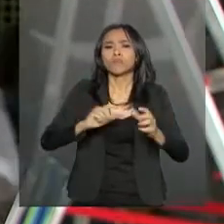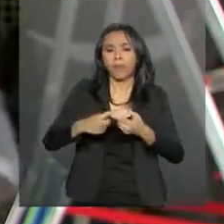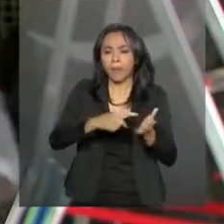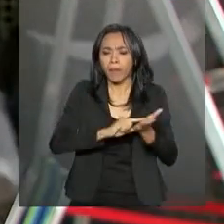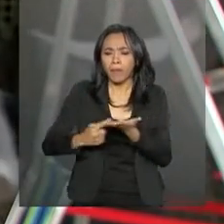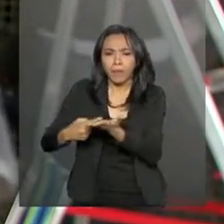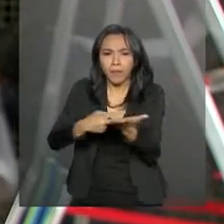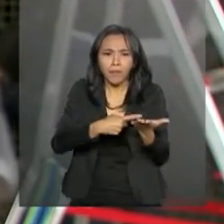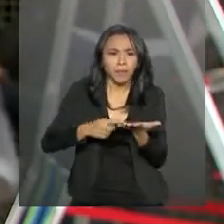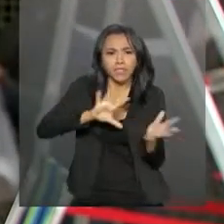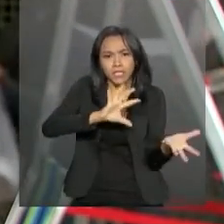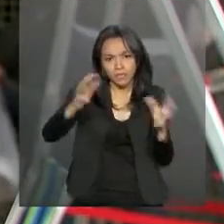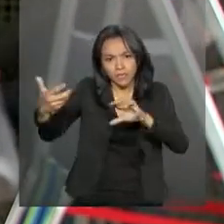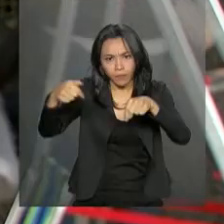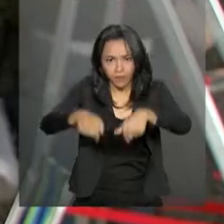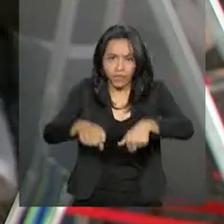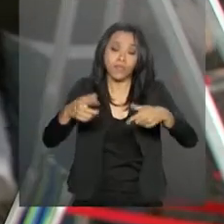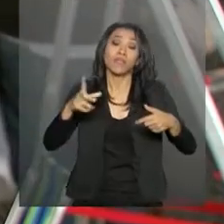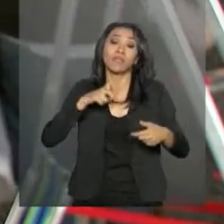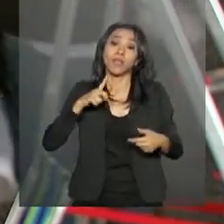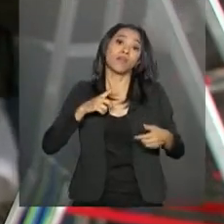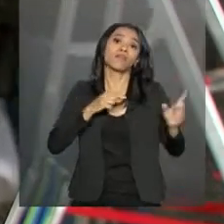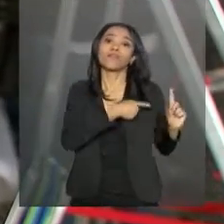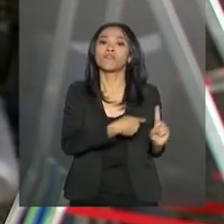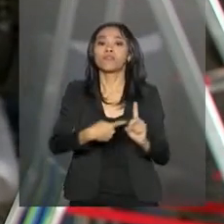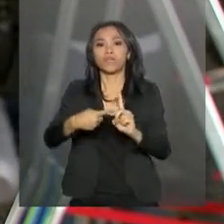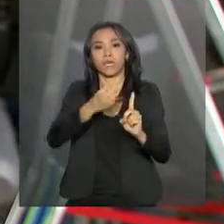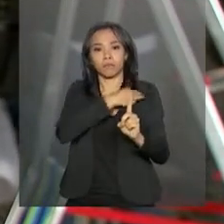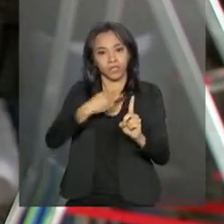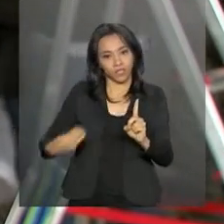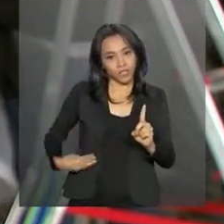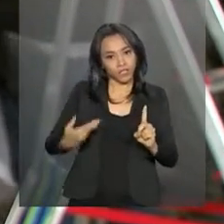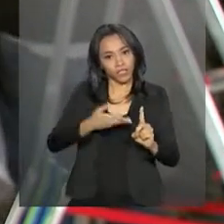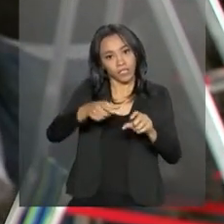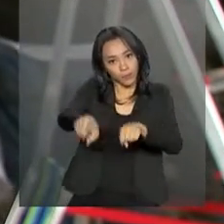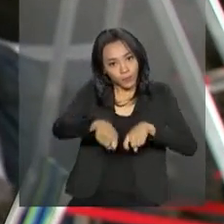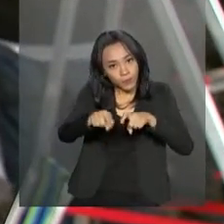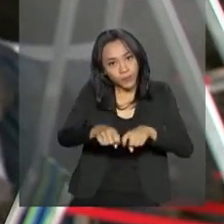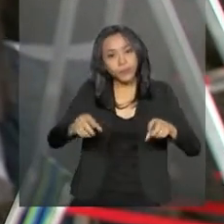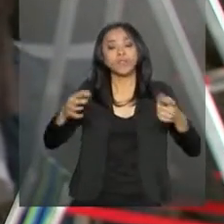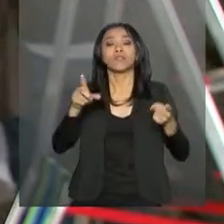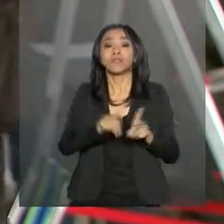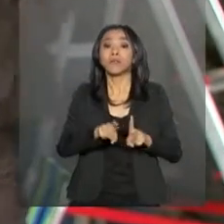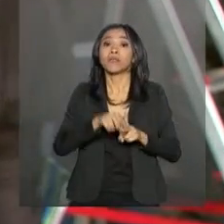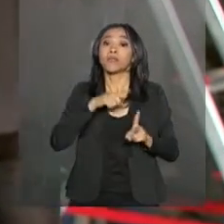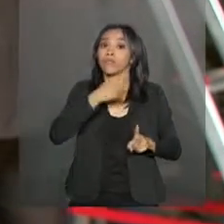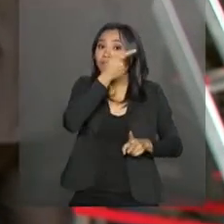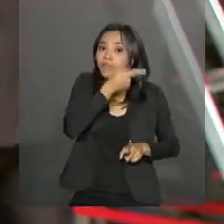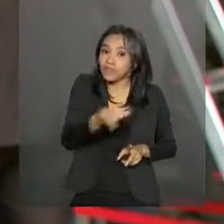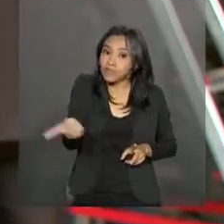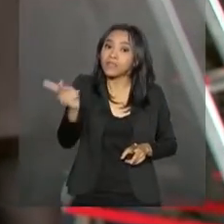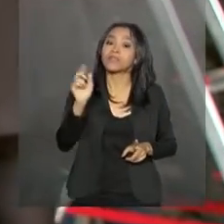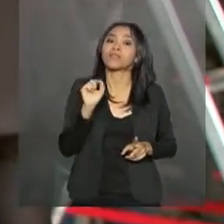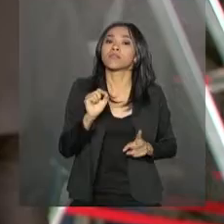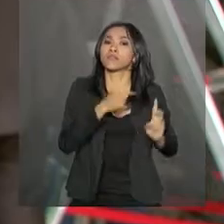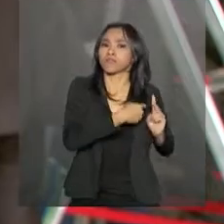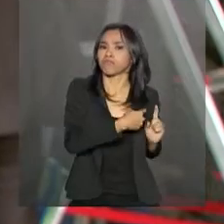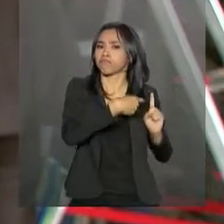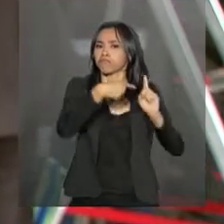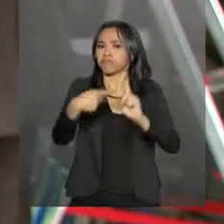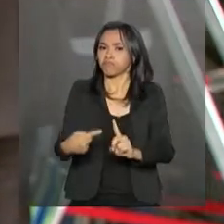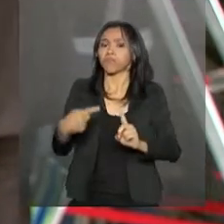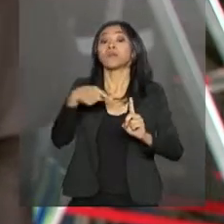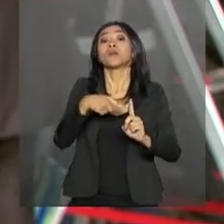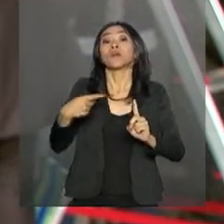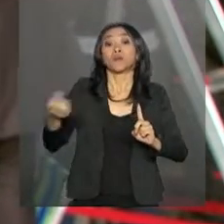hoje manhã ele se reuniu com a ministra indicada da agricultura tereza cristina e também recebeu uma visita de cortesia do embaixador do